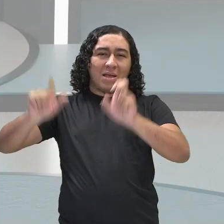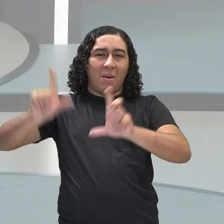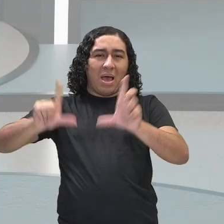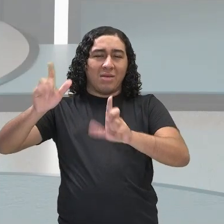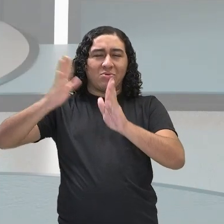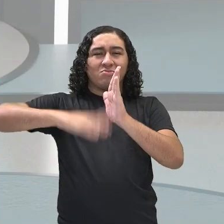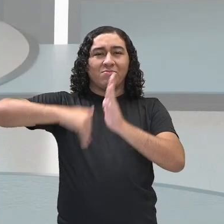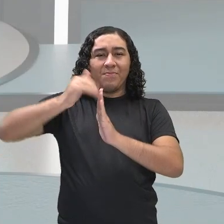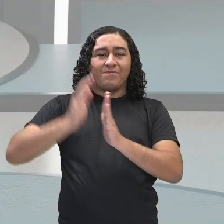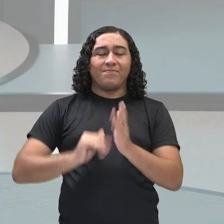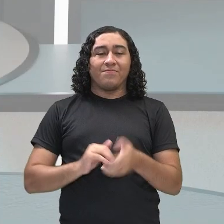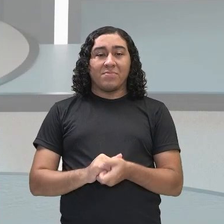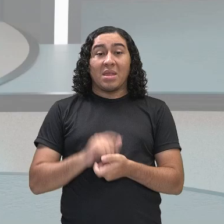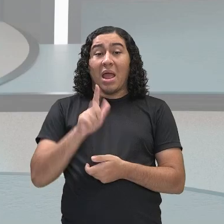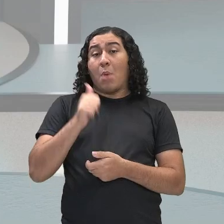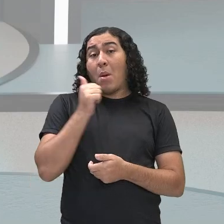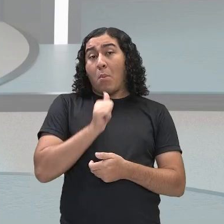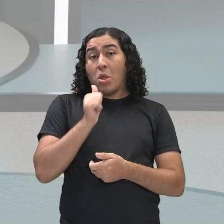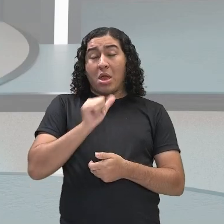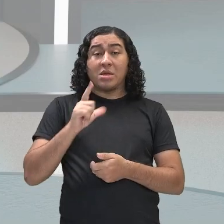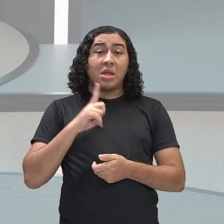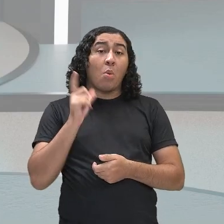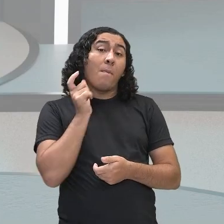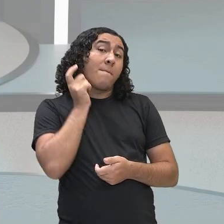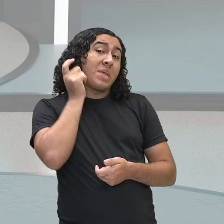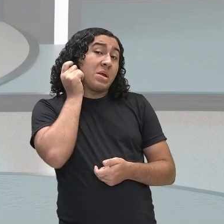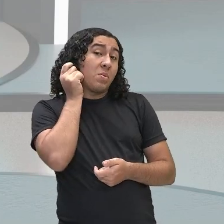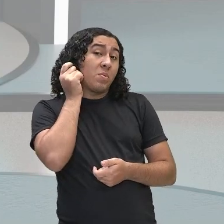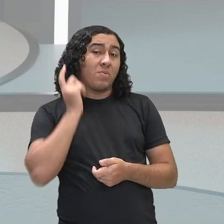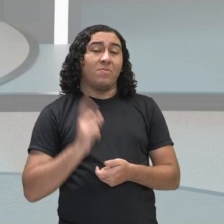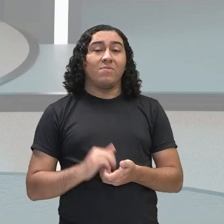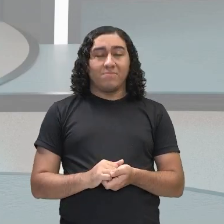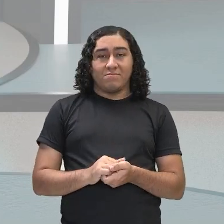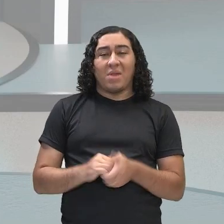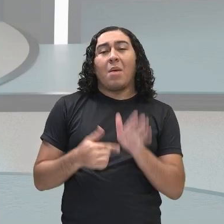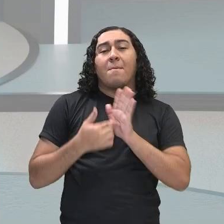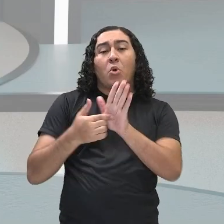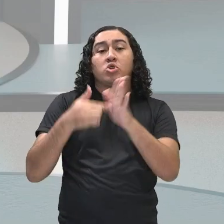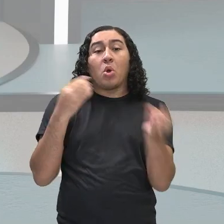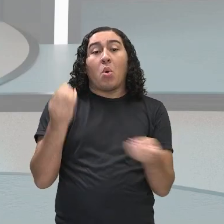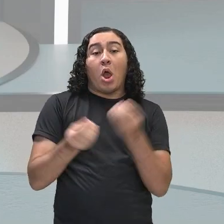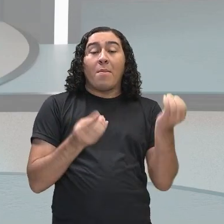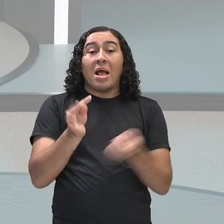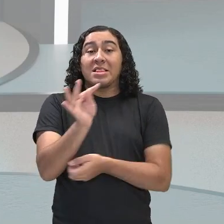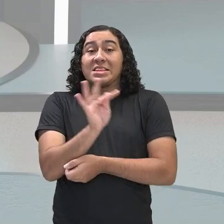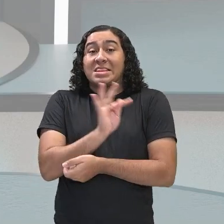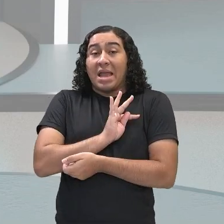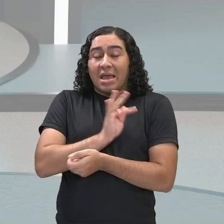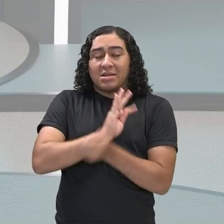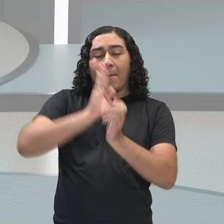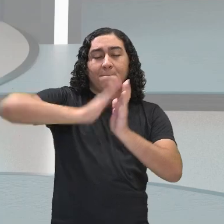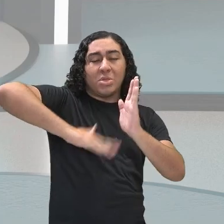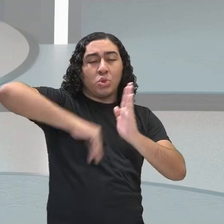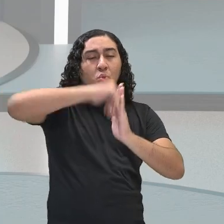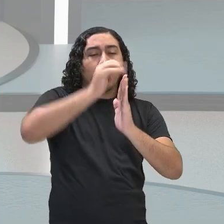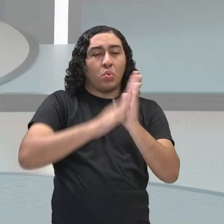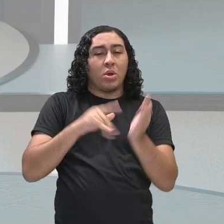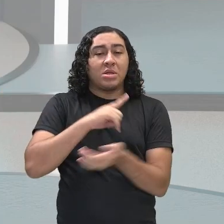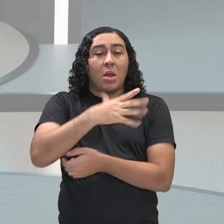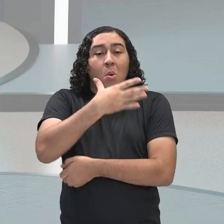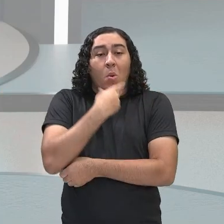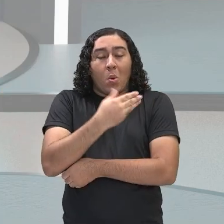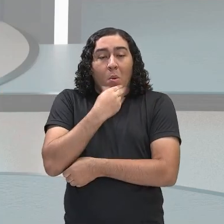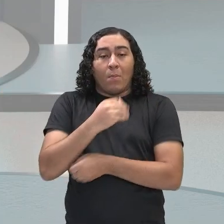garota com brinco de pérola que demonstra as técnicas avançadas que Vermeer possuía, né? A questão